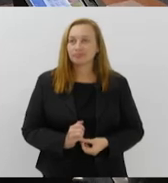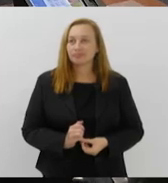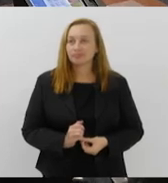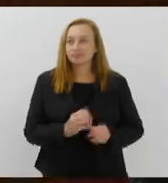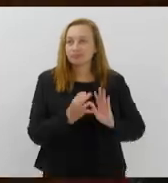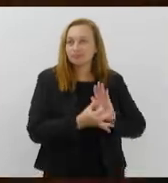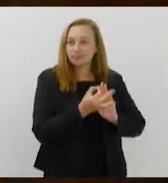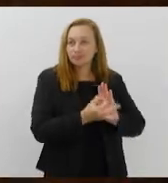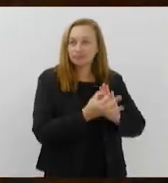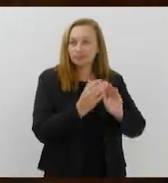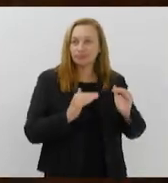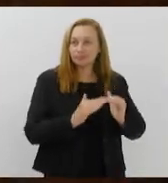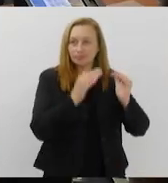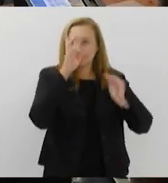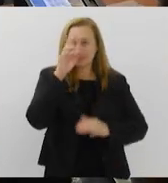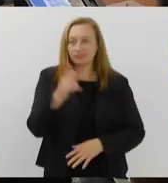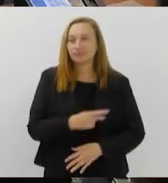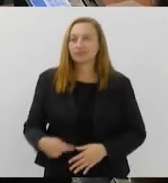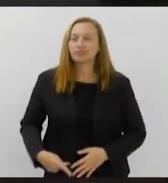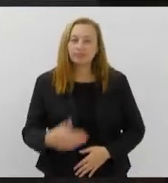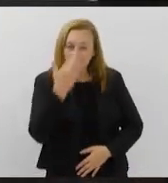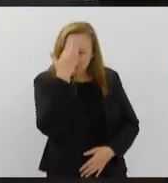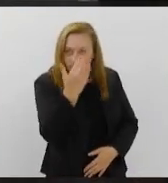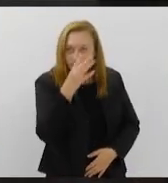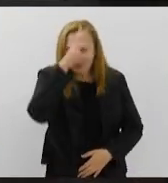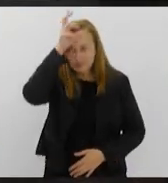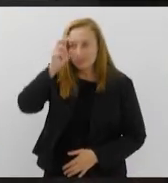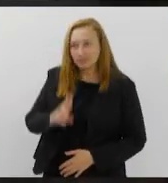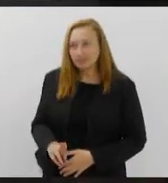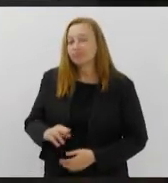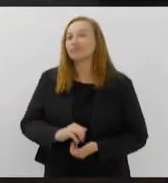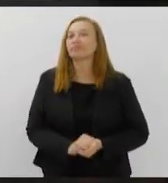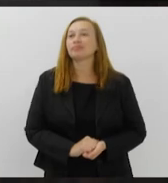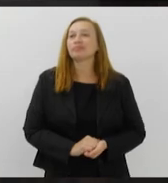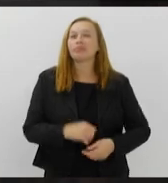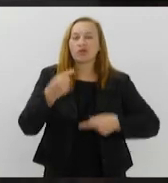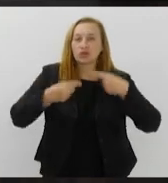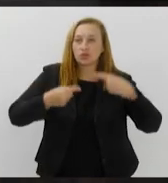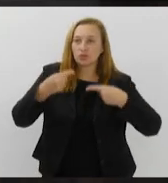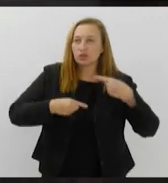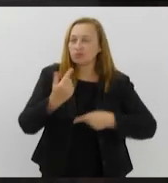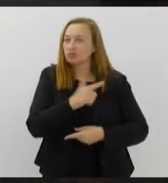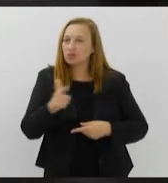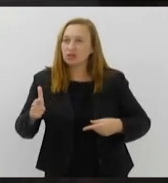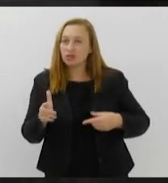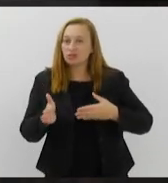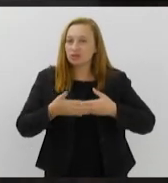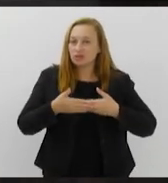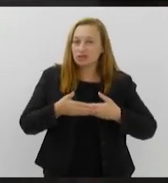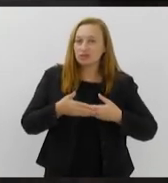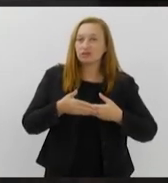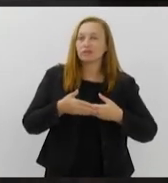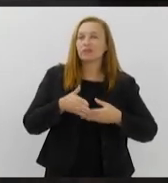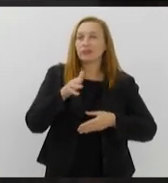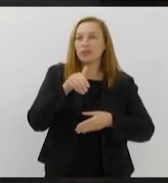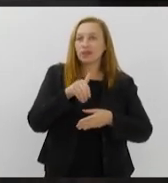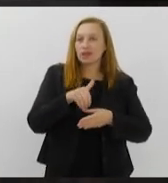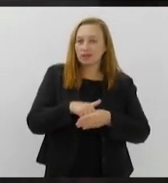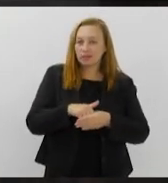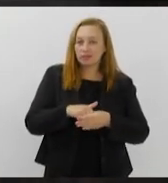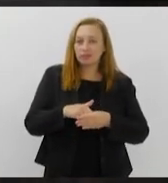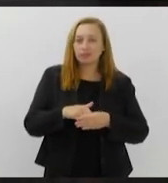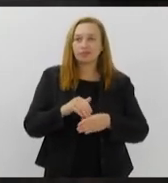Parecer favorável, presidente. Muito obrigado, Tia Ju. Com o parecer emitido, em discussão. Não havendo quem queira discutir, encerrada a discussão.